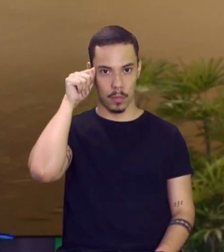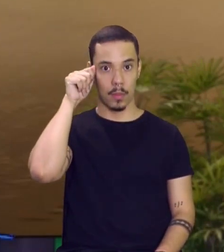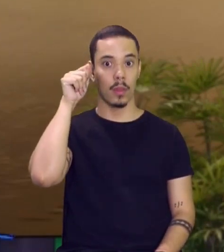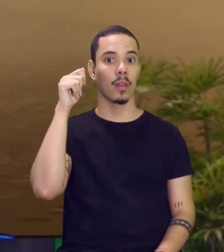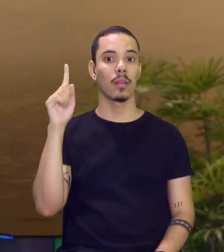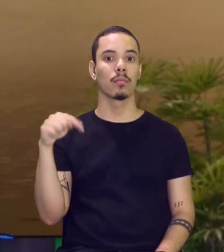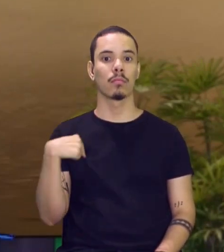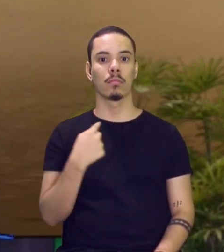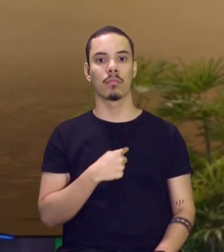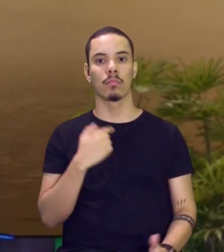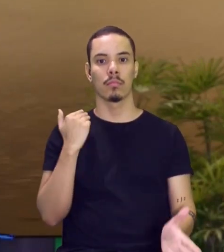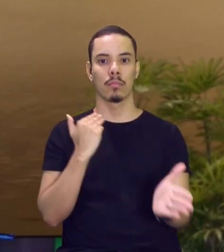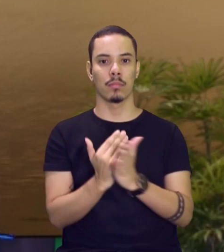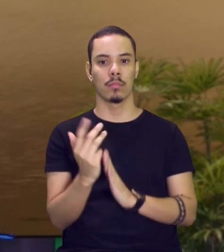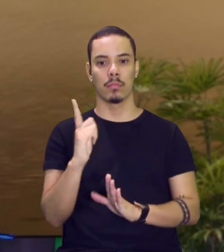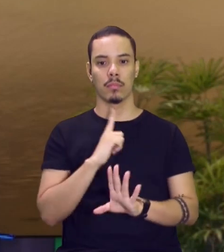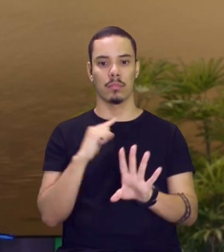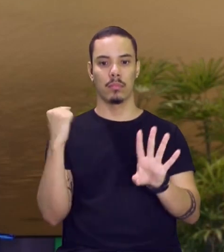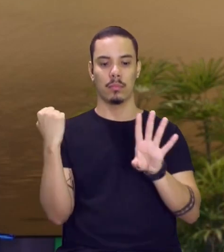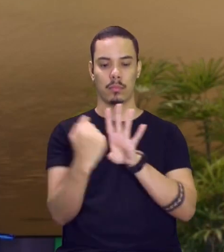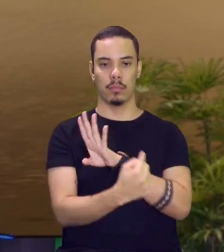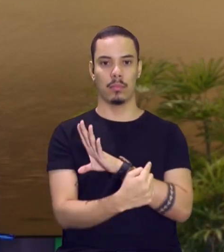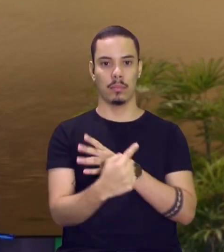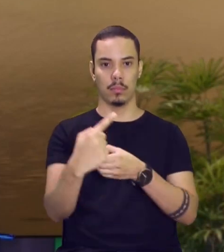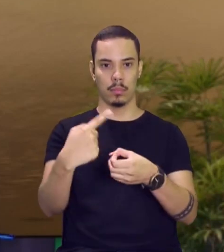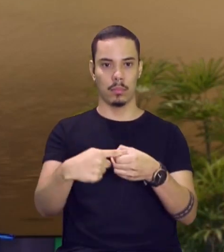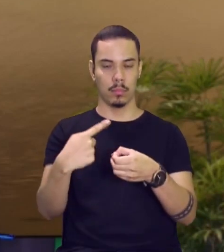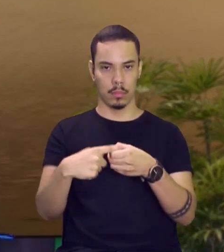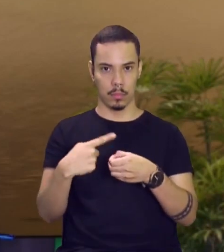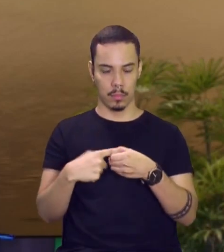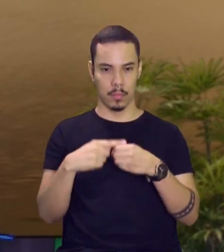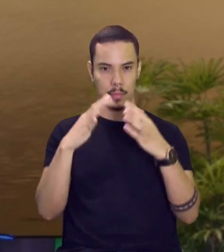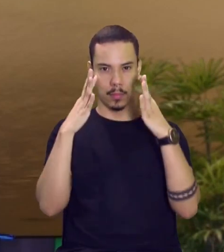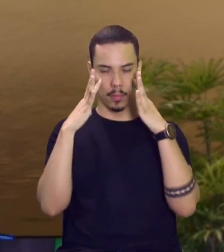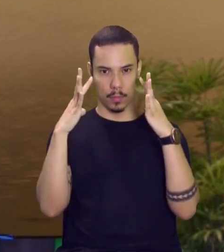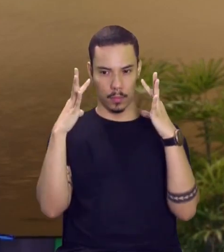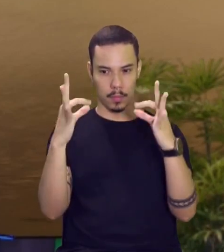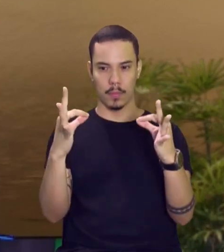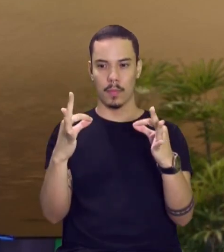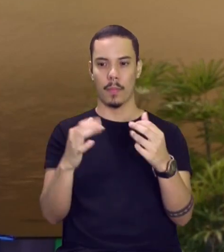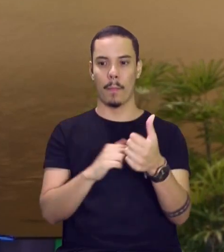nós tínhamos 4 municípios, olha, preste bem atenção,